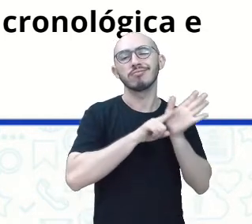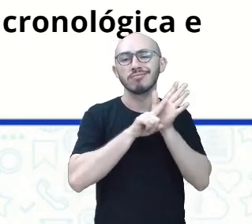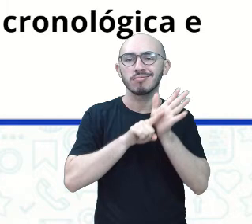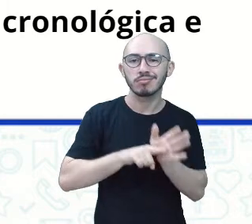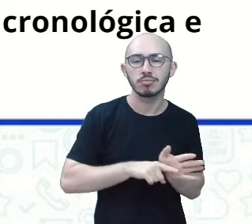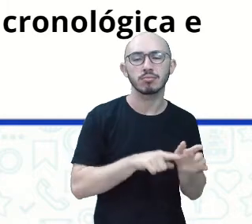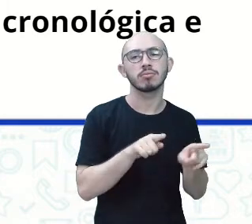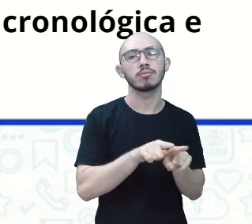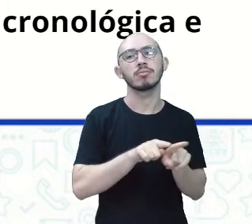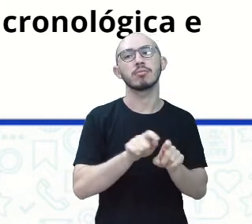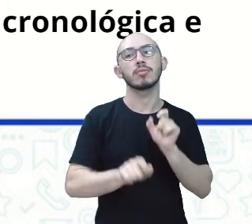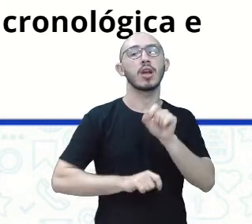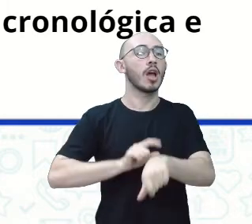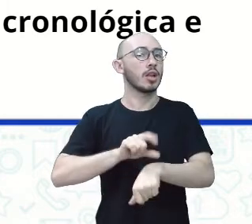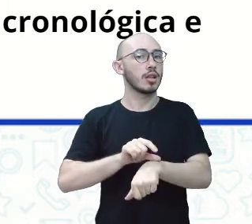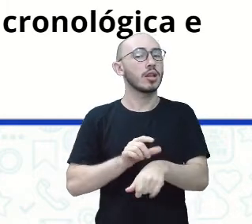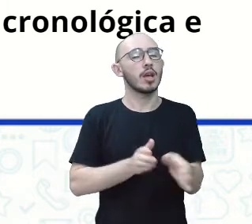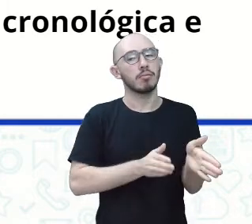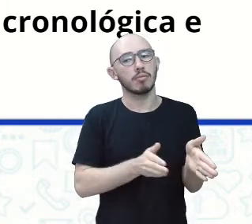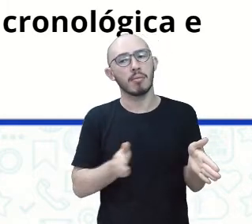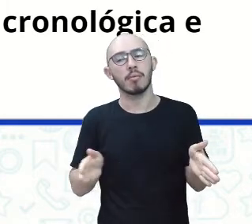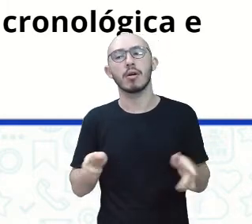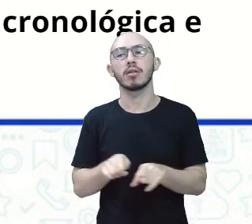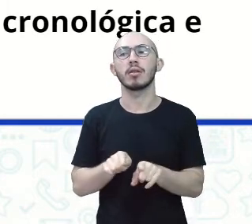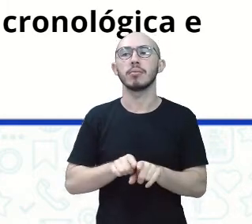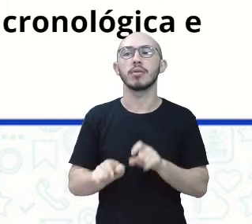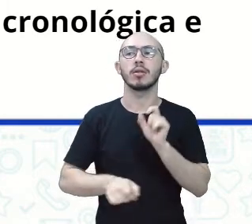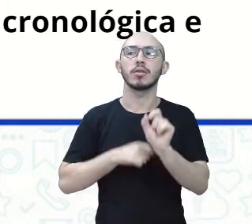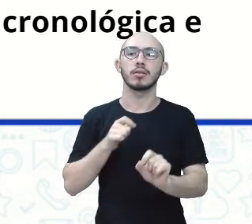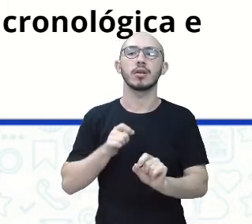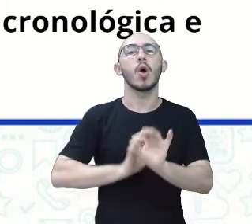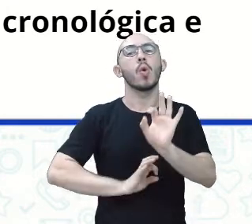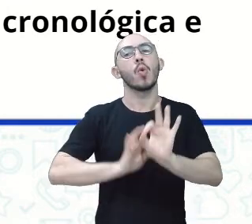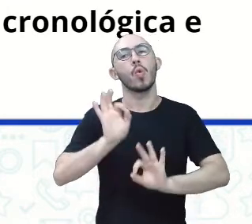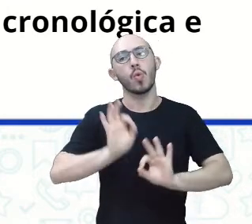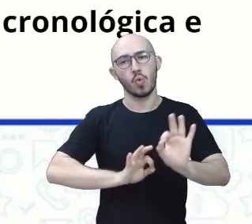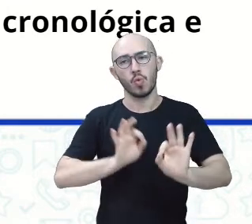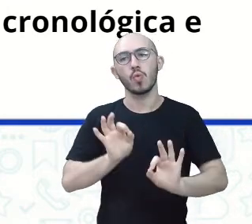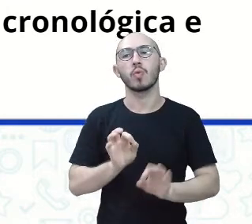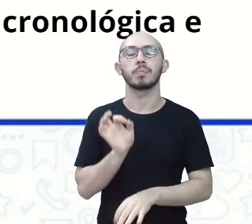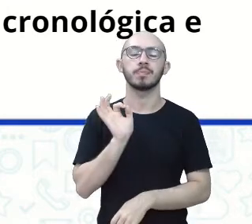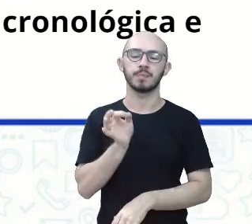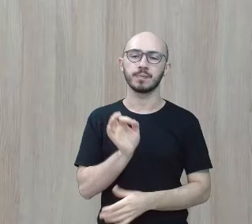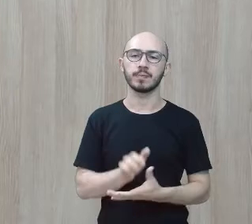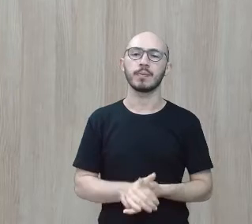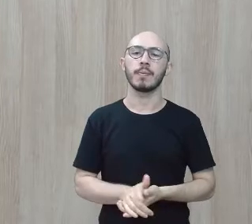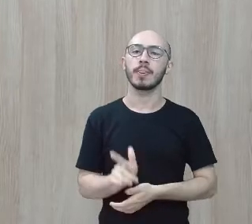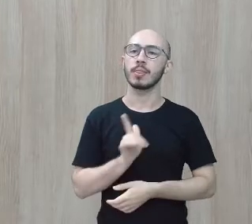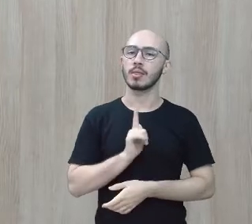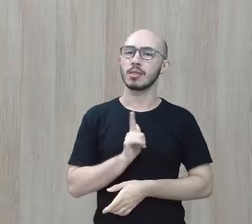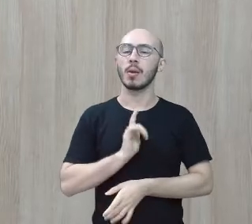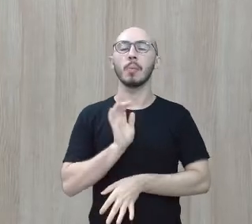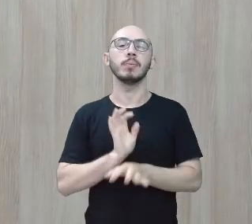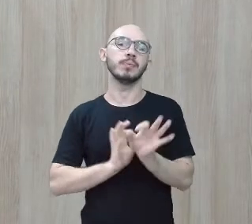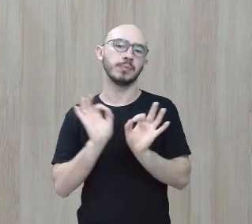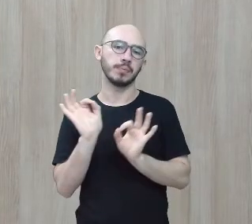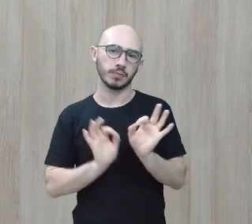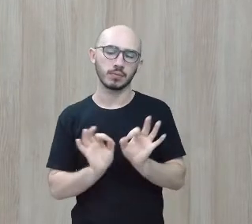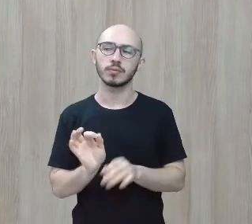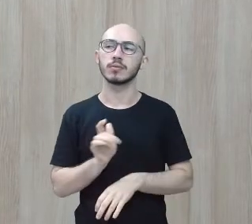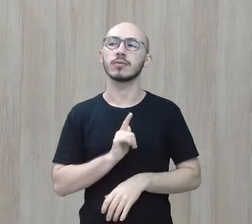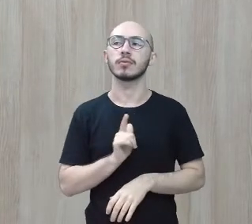investigativa, cronológica e organizada. Então, existe uma